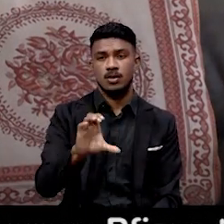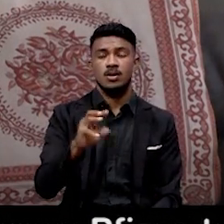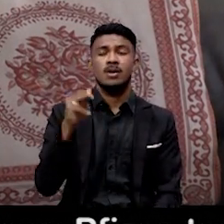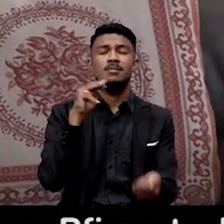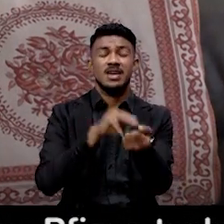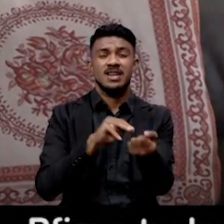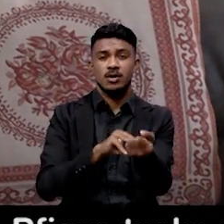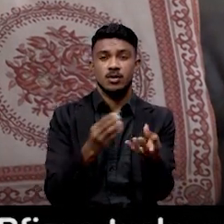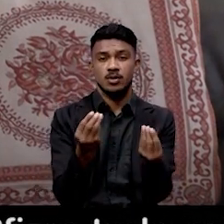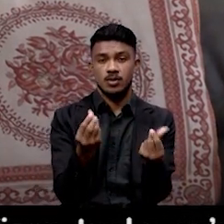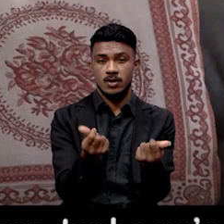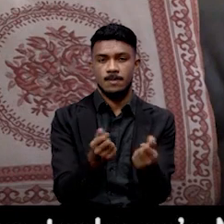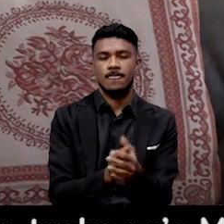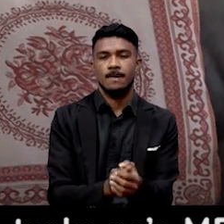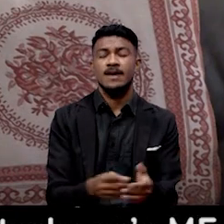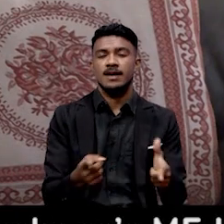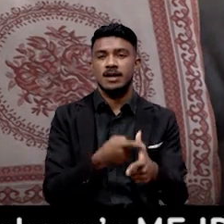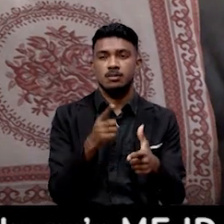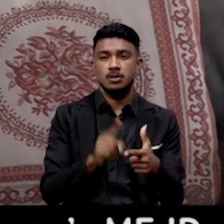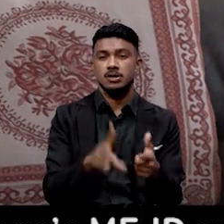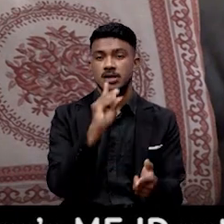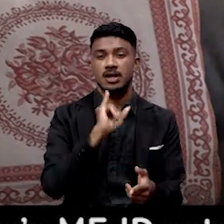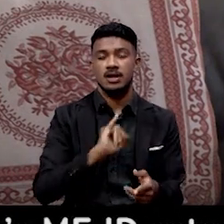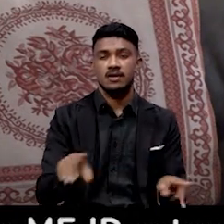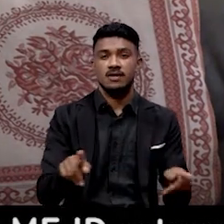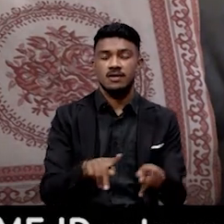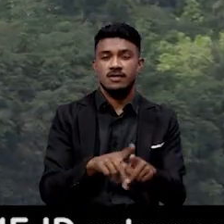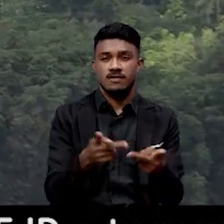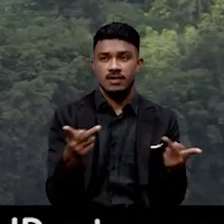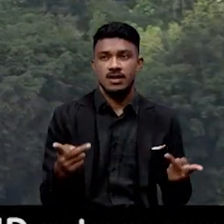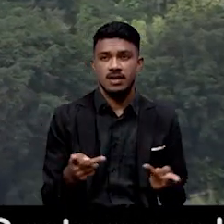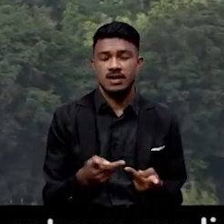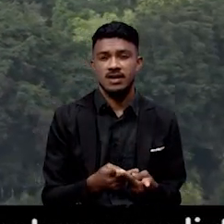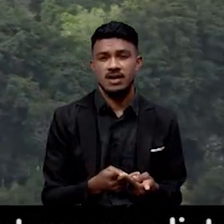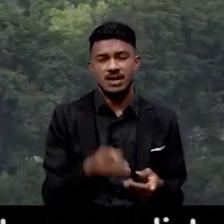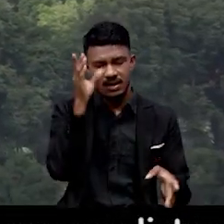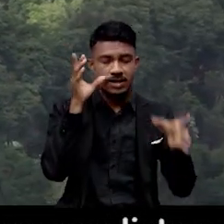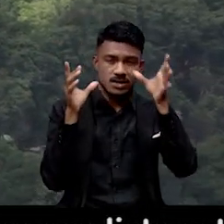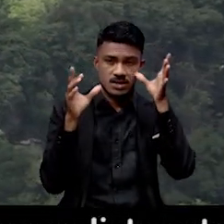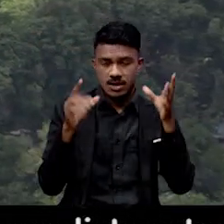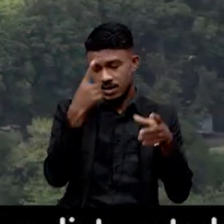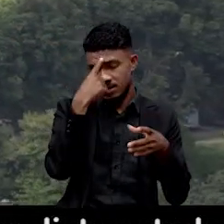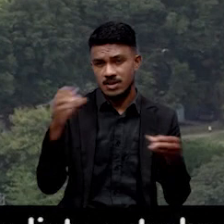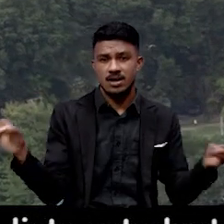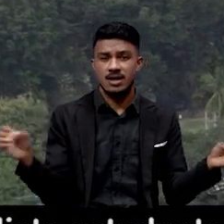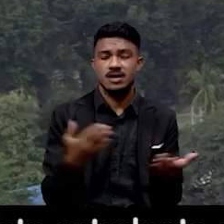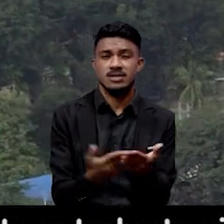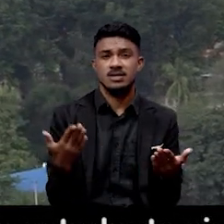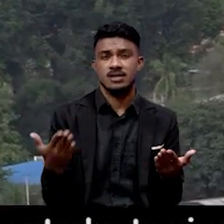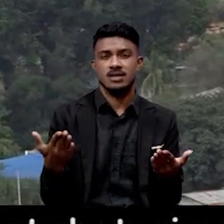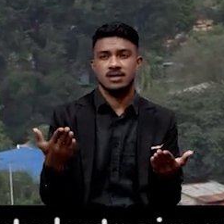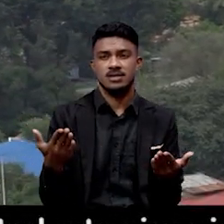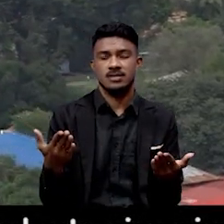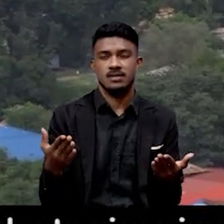anos. Yeah. E depois, Dili na cidade da Triste, é um barco mais grande na cidade de Triste, porque lá é infraestrutura, yeah? Lá